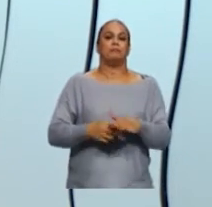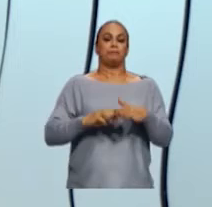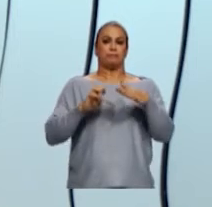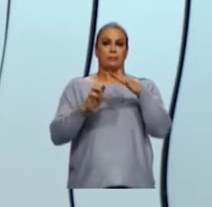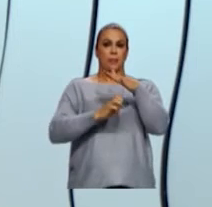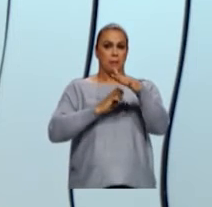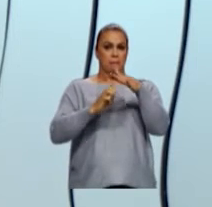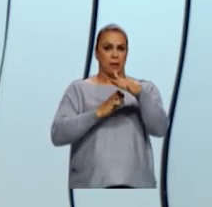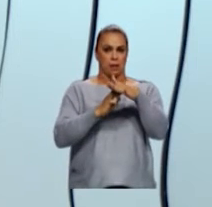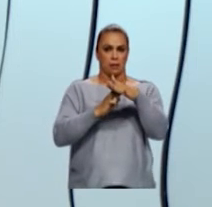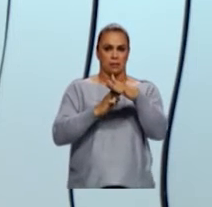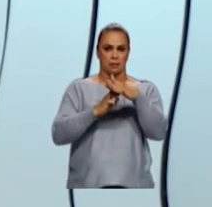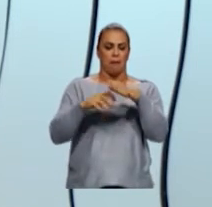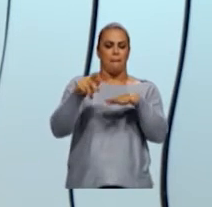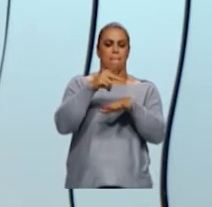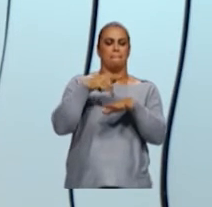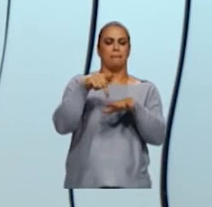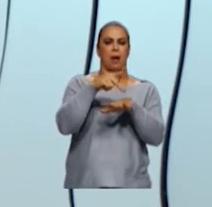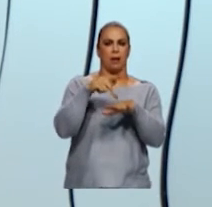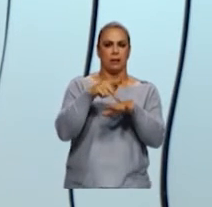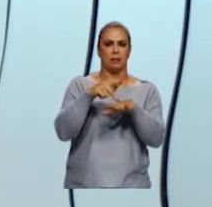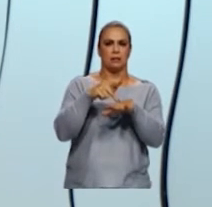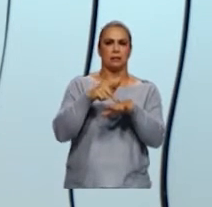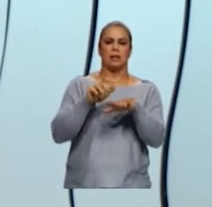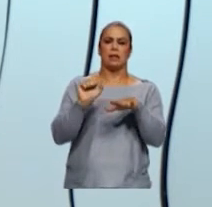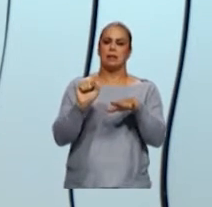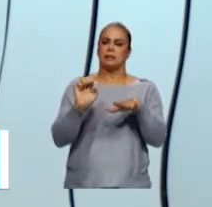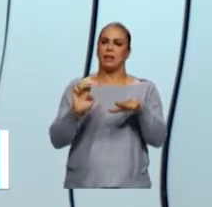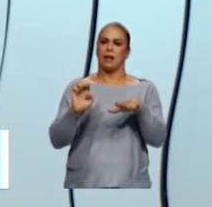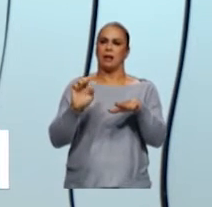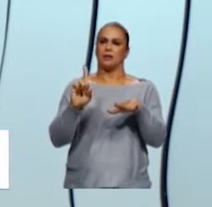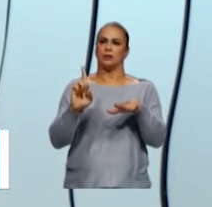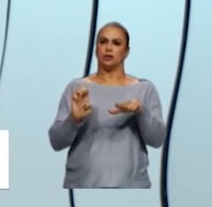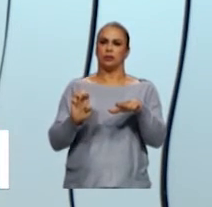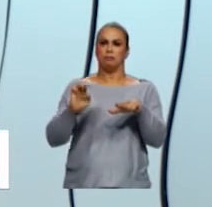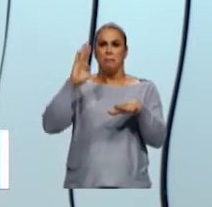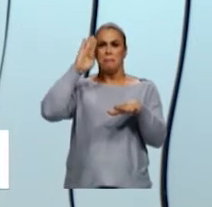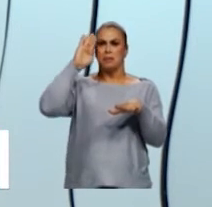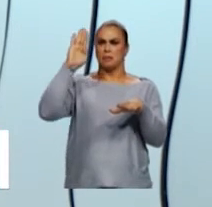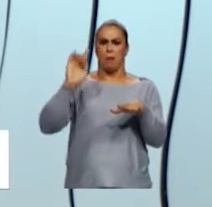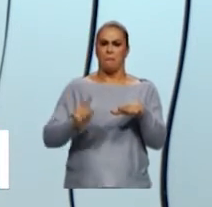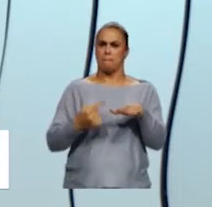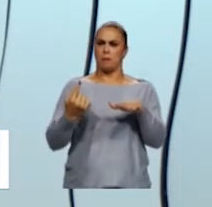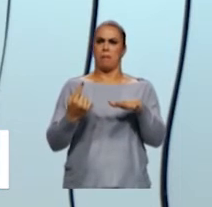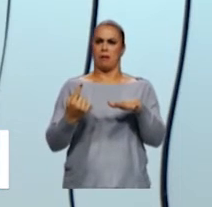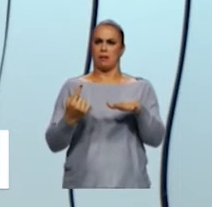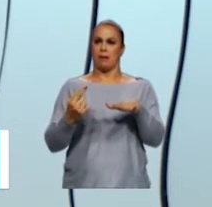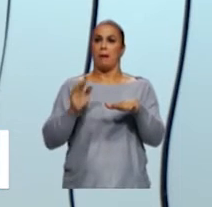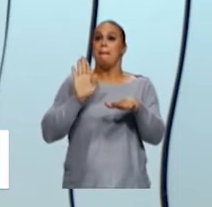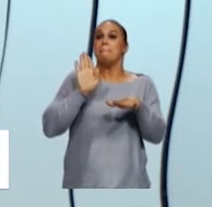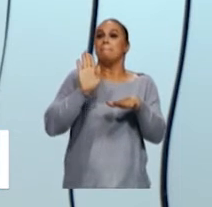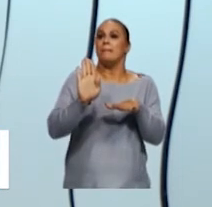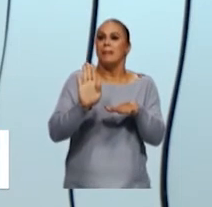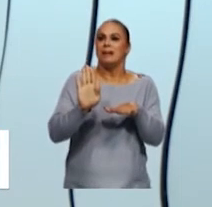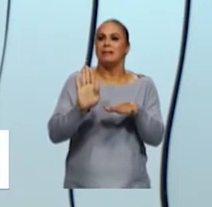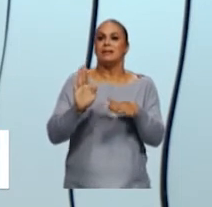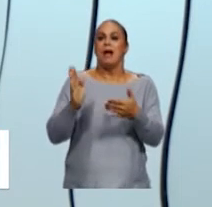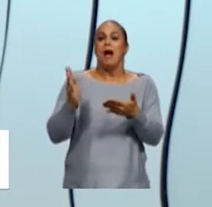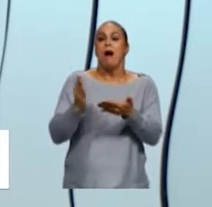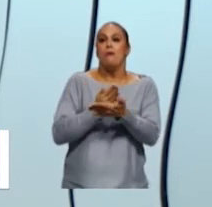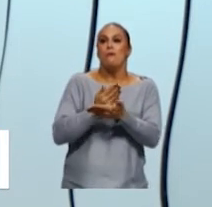cadeia produtiva, ou seja, as partes de um determinado produto que ela comercializa, podem